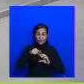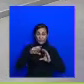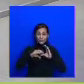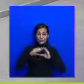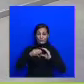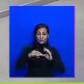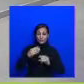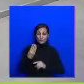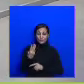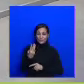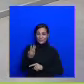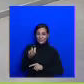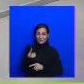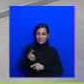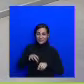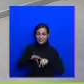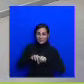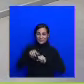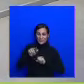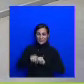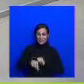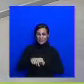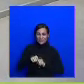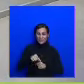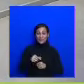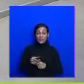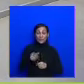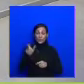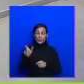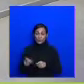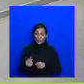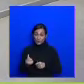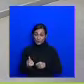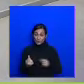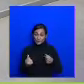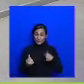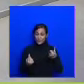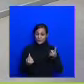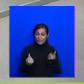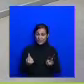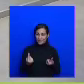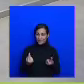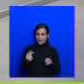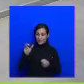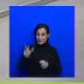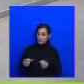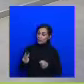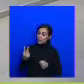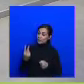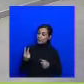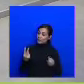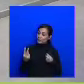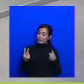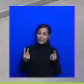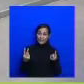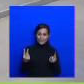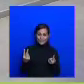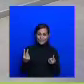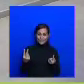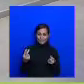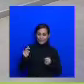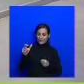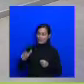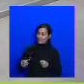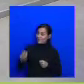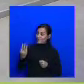no concurso 436 do Super 7. Na coluna 1, 6. Coluna 2,